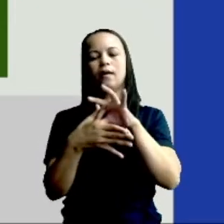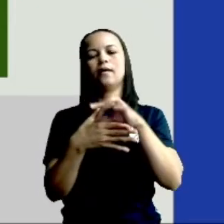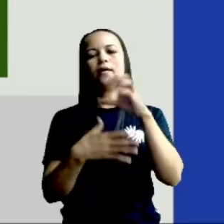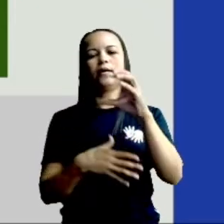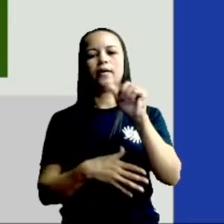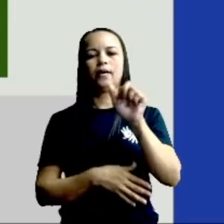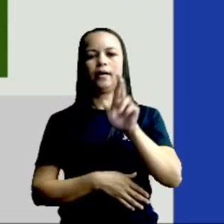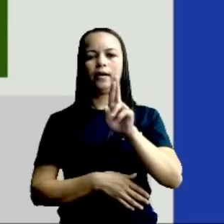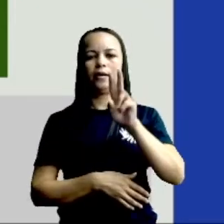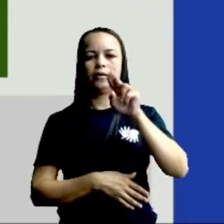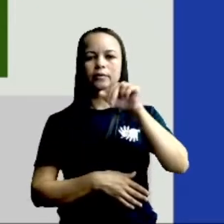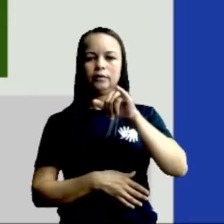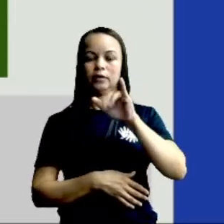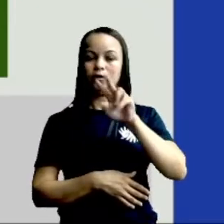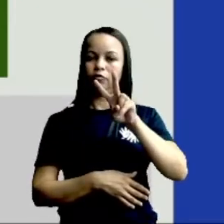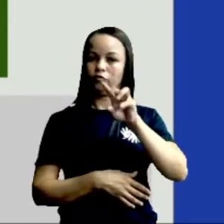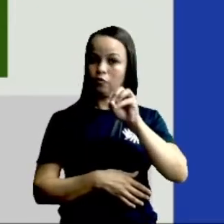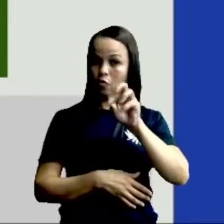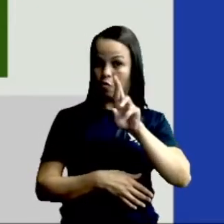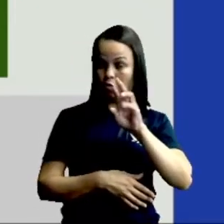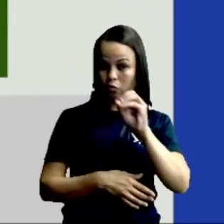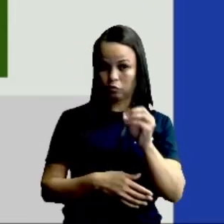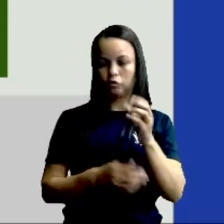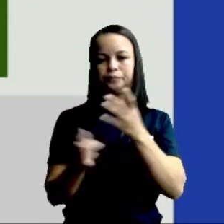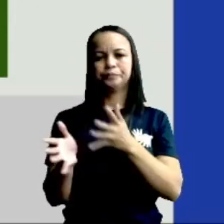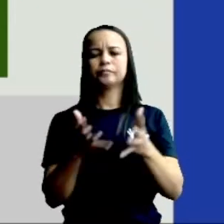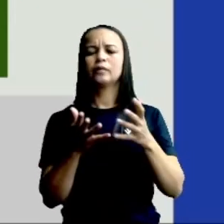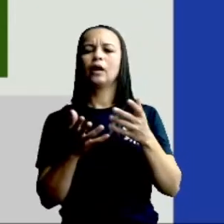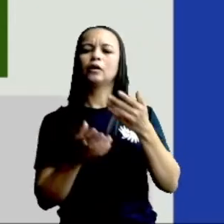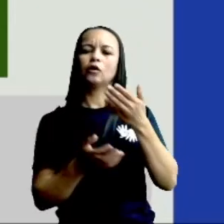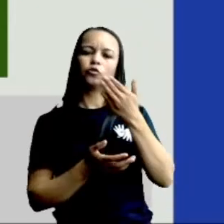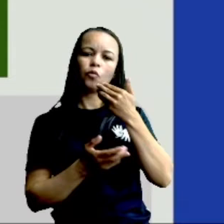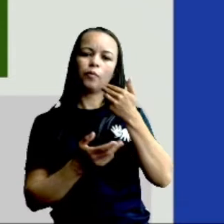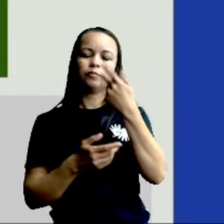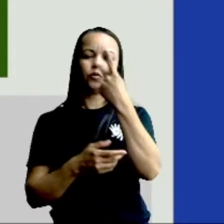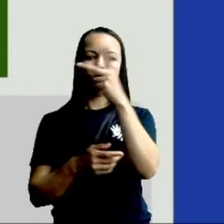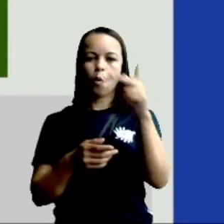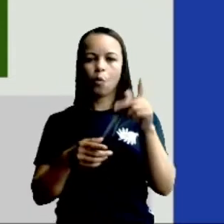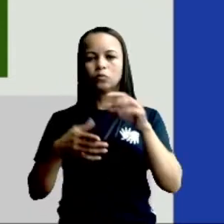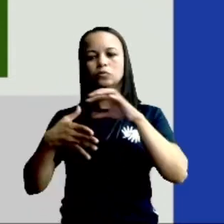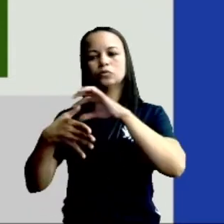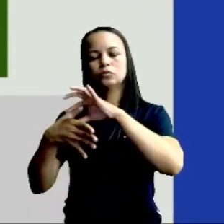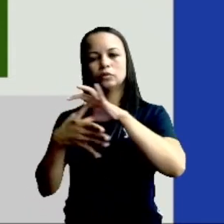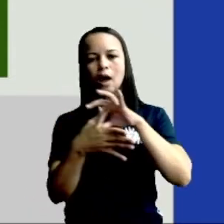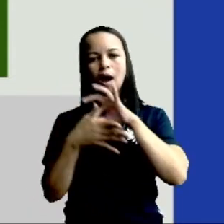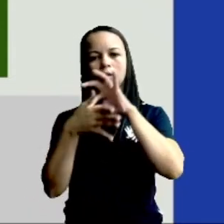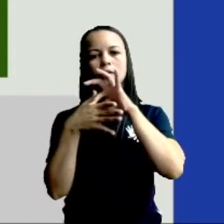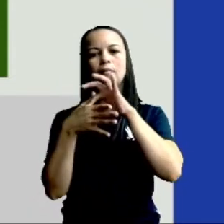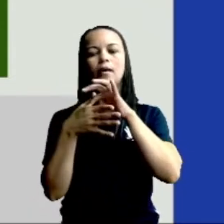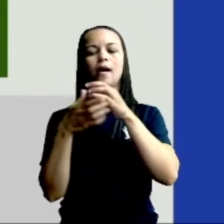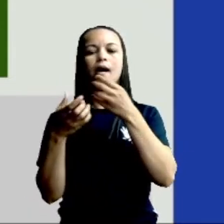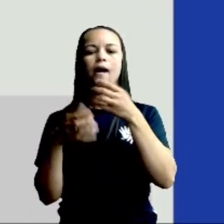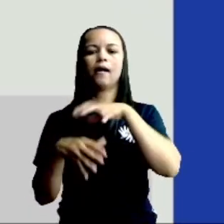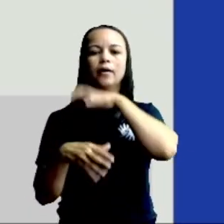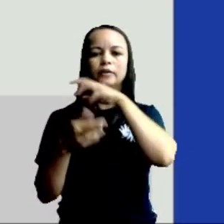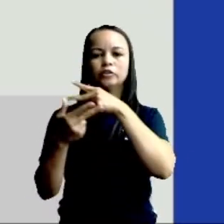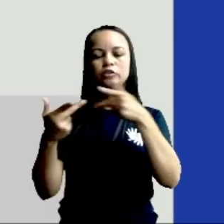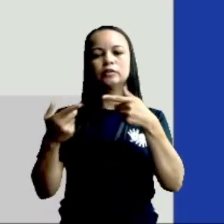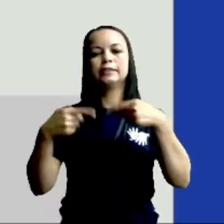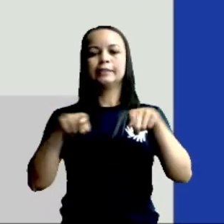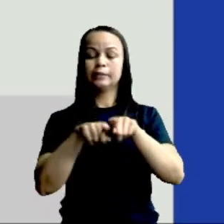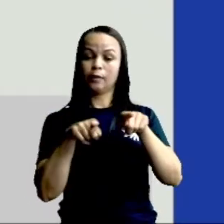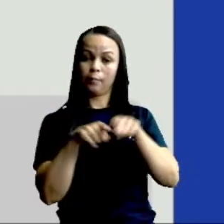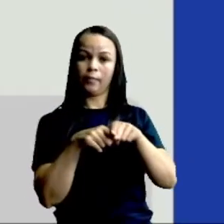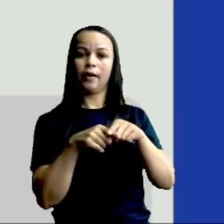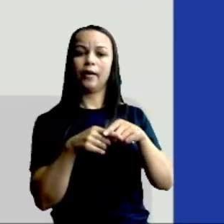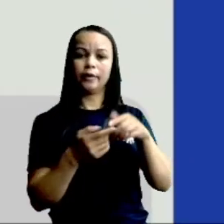carnívoros. Nós somos onívoros. Tanto nos alimentamos de outros animais, como também nos alimentamos de plantas.